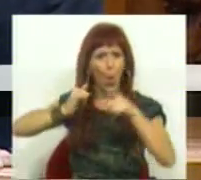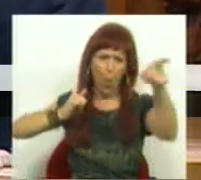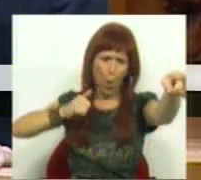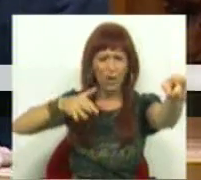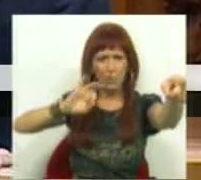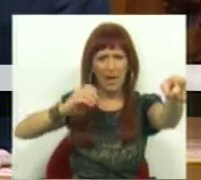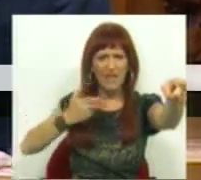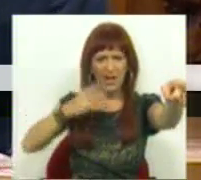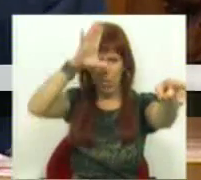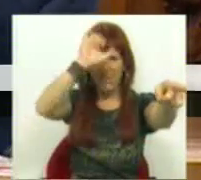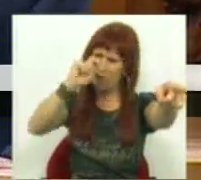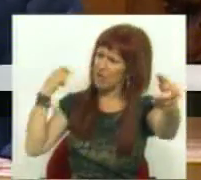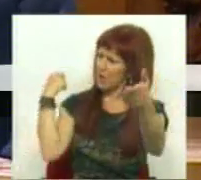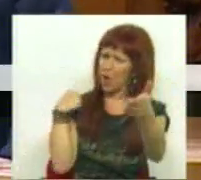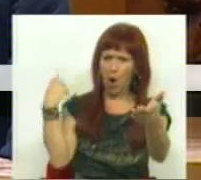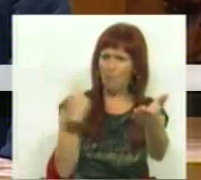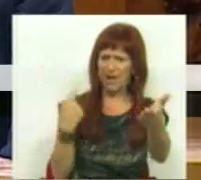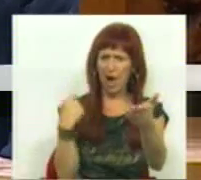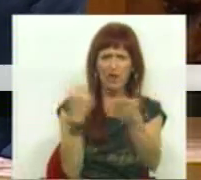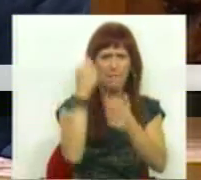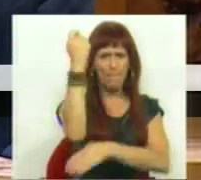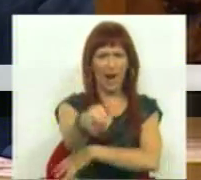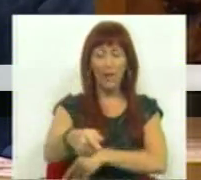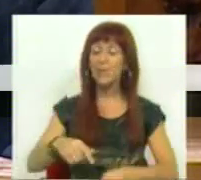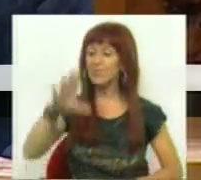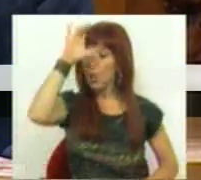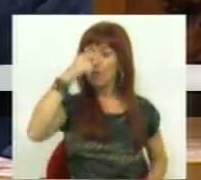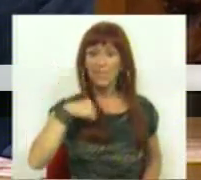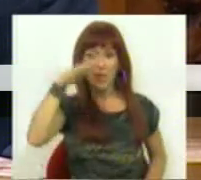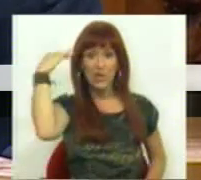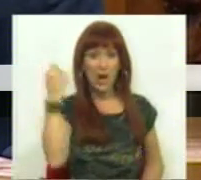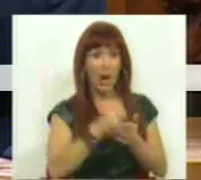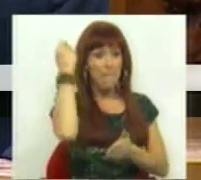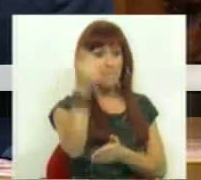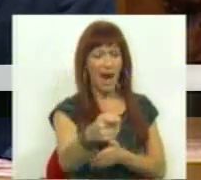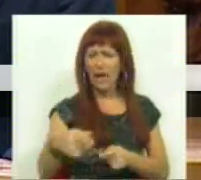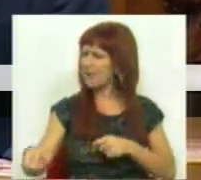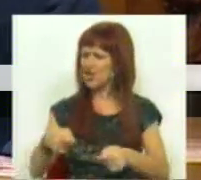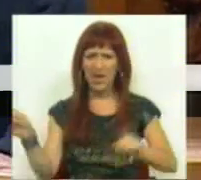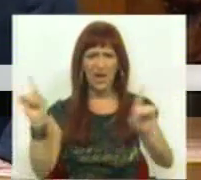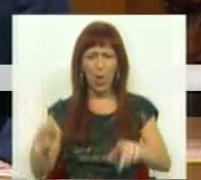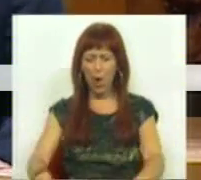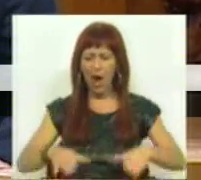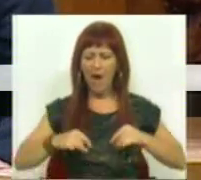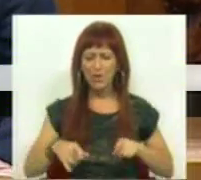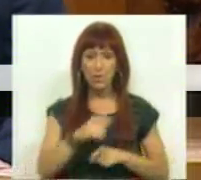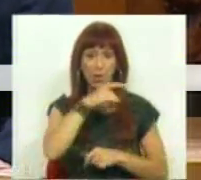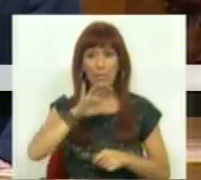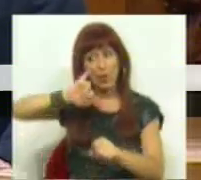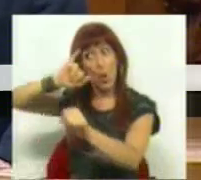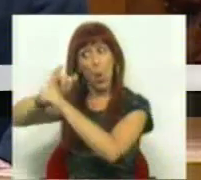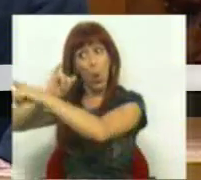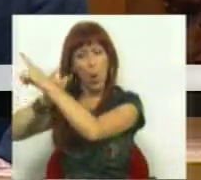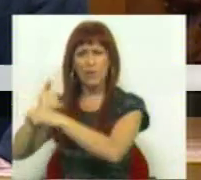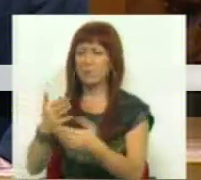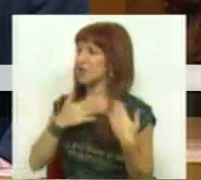nos faz pagar. O governo de Pedro Passos Coelho paga, mas não gera. Assume compromissos de outros, mas não